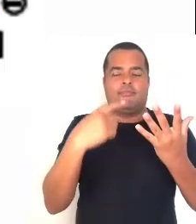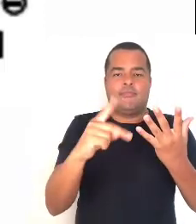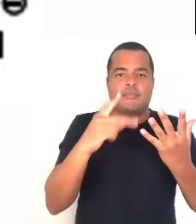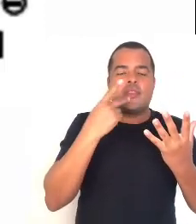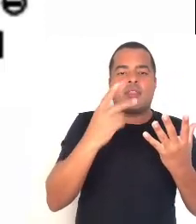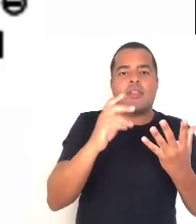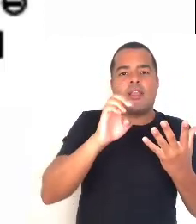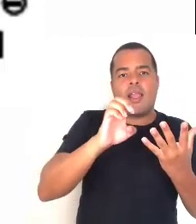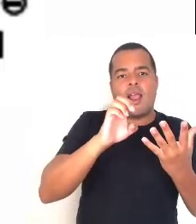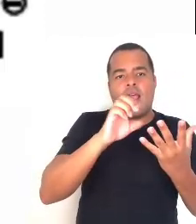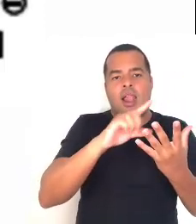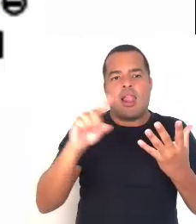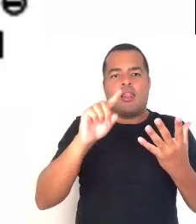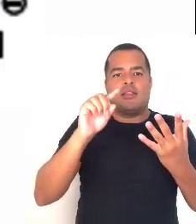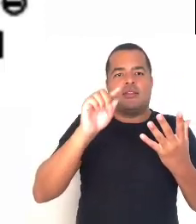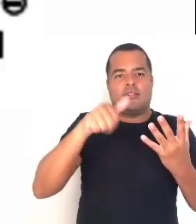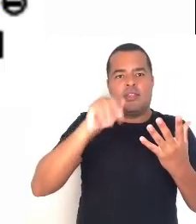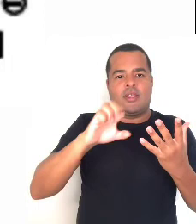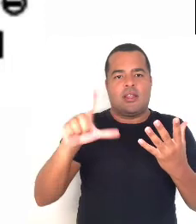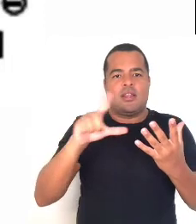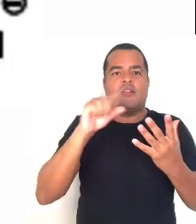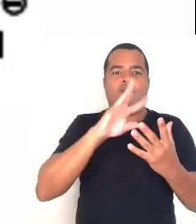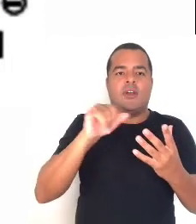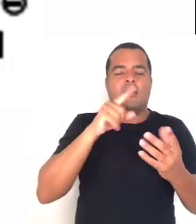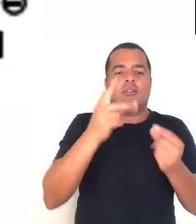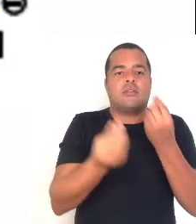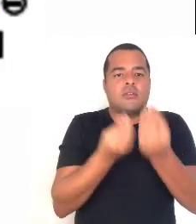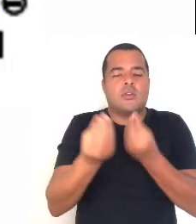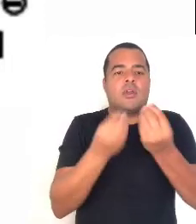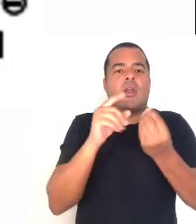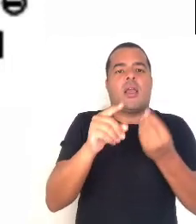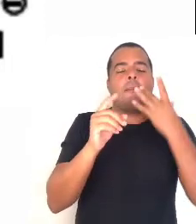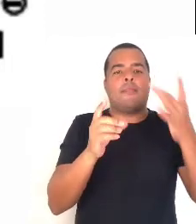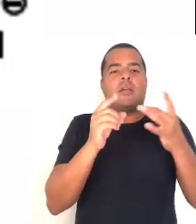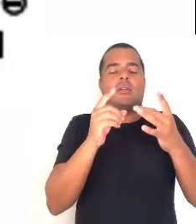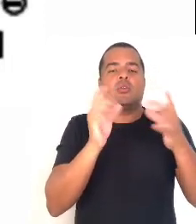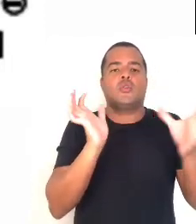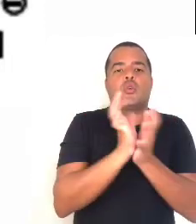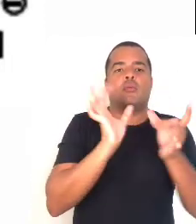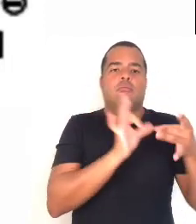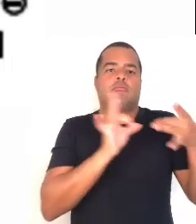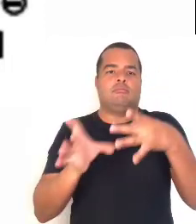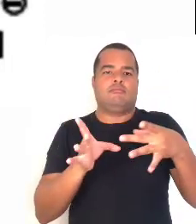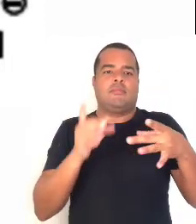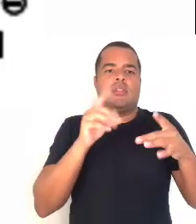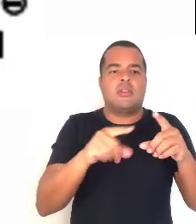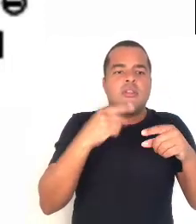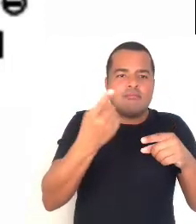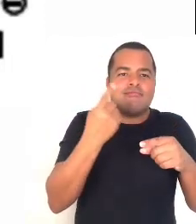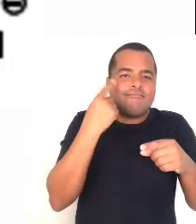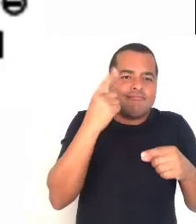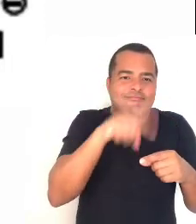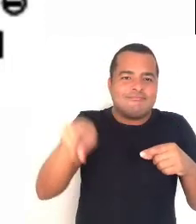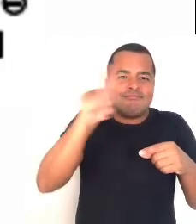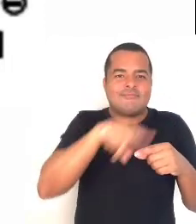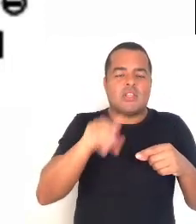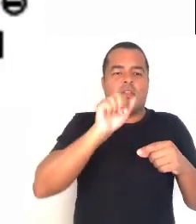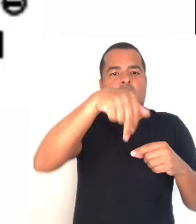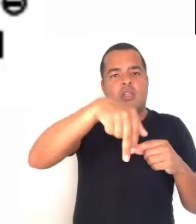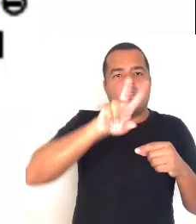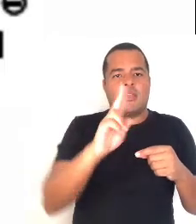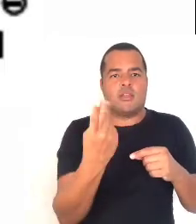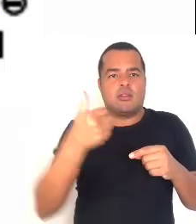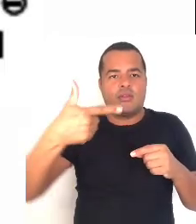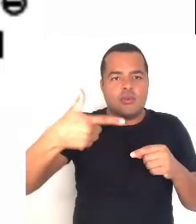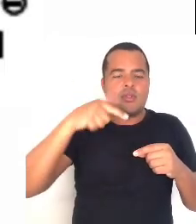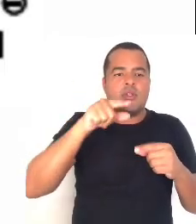produto e automaticamente esse L vai estar saindo e ele vai ser chamado de grupo abandonador. Então, nessa espécie aqui, por exemplo, que eu estou